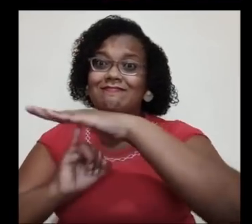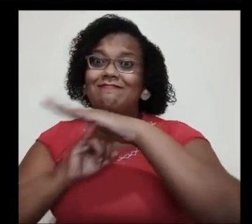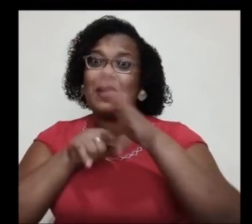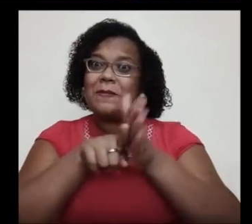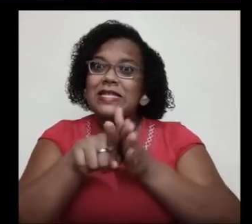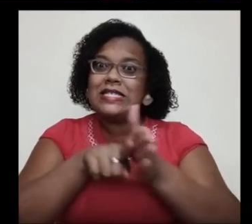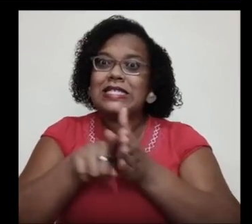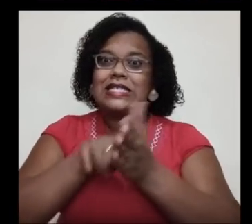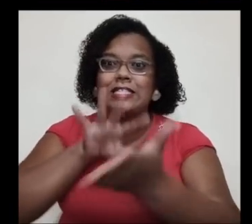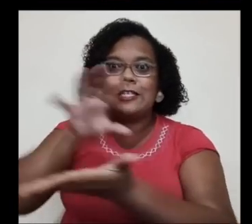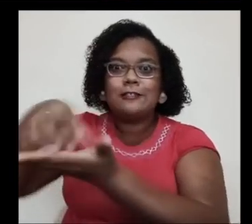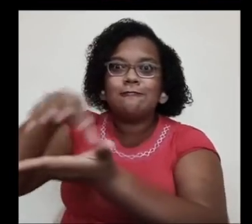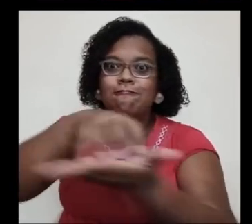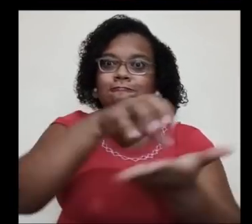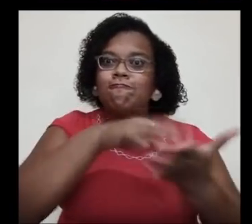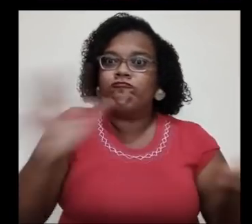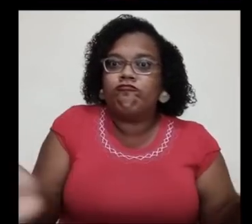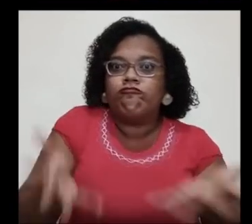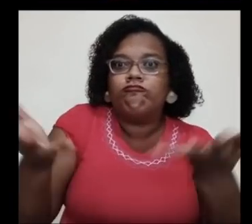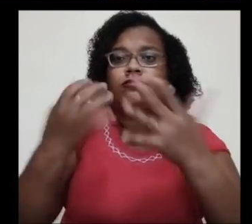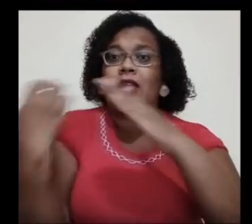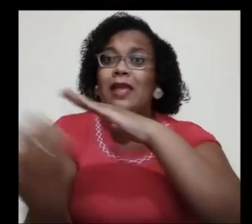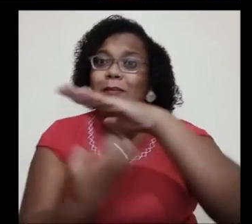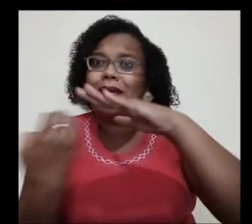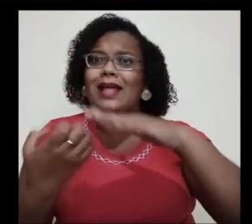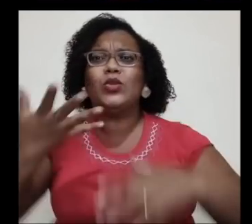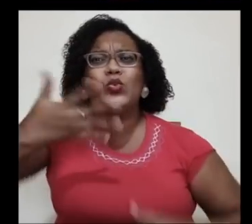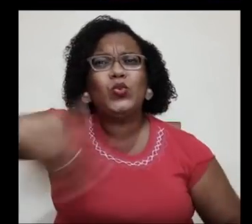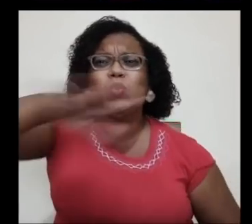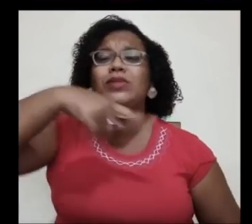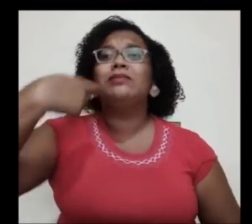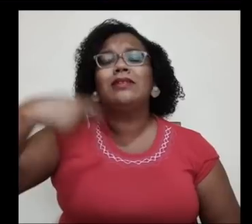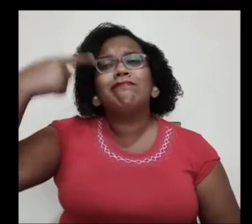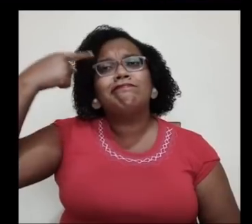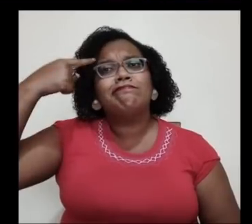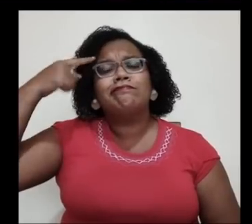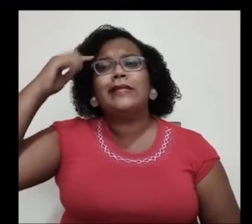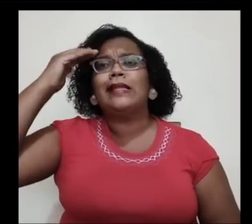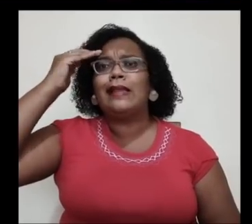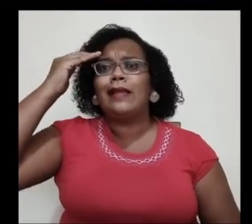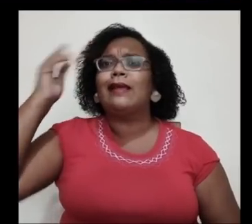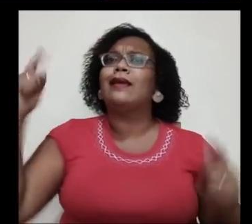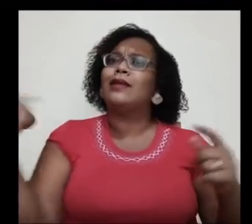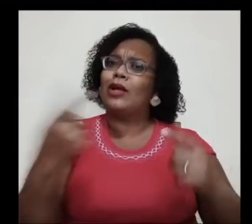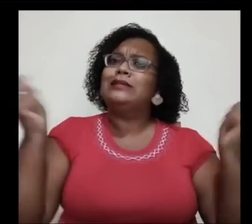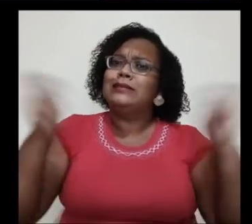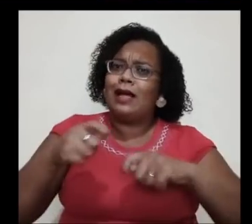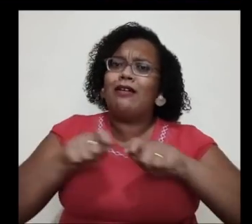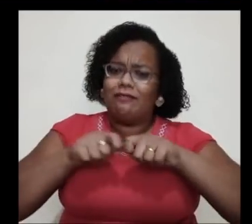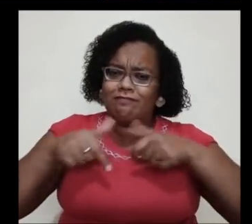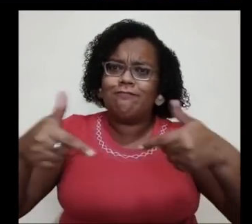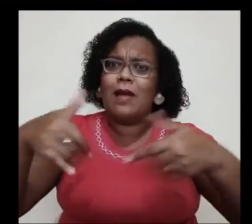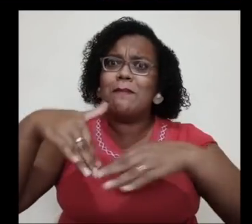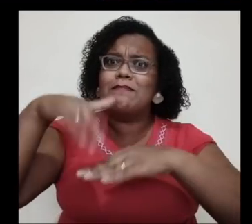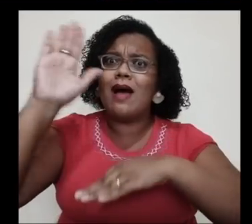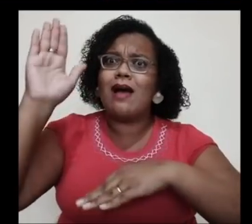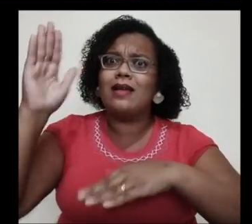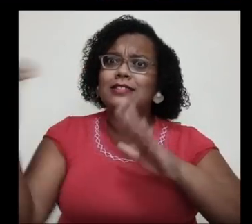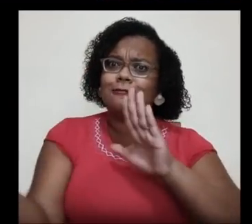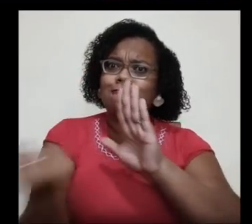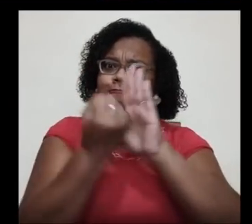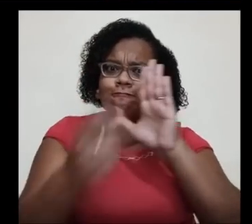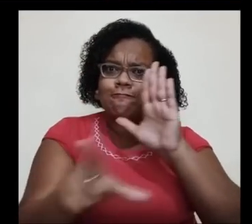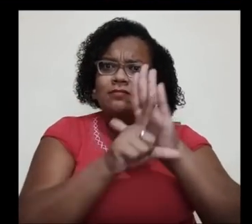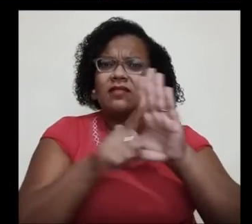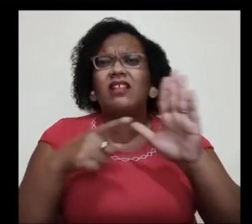esse marco legal é um instrumento que certamente tem suas deficiências, mas que deveria ser utilizado. Então, nós estamos num esforço nesse momento para fazer